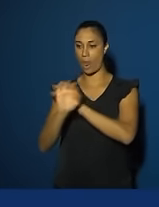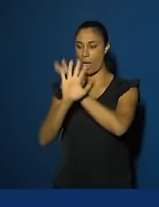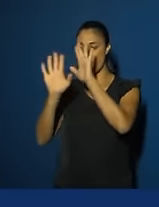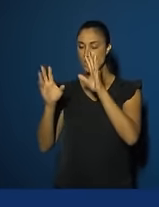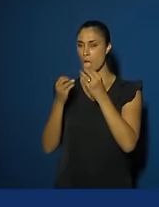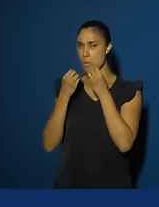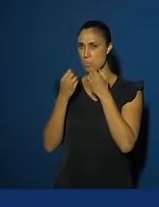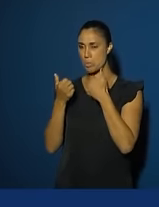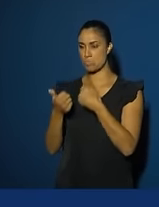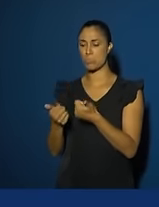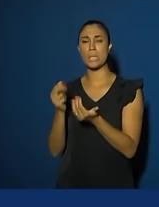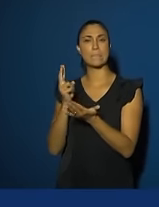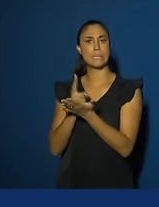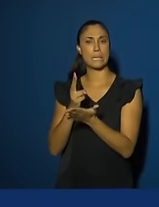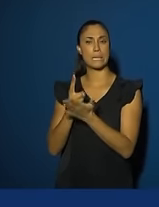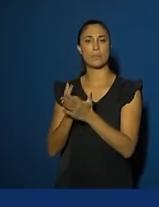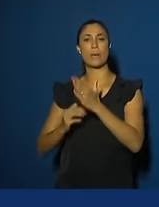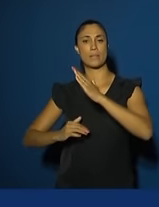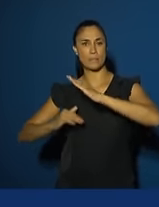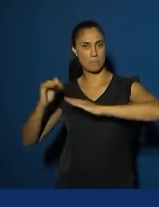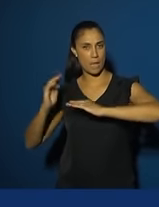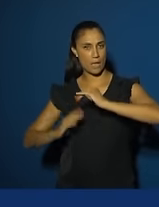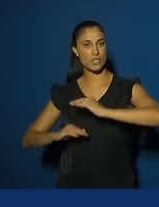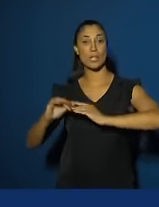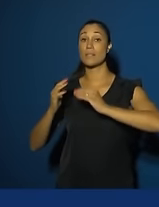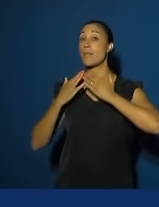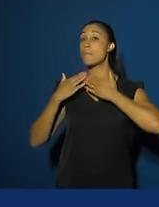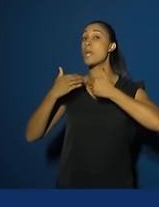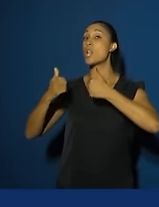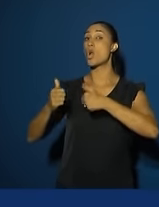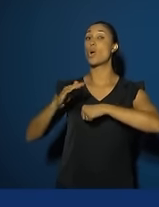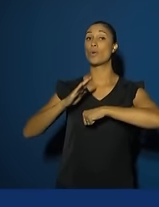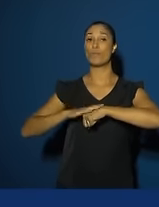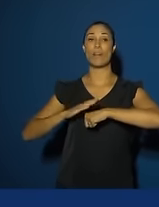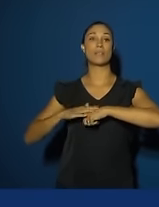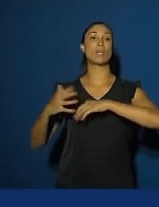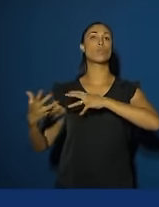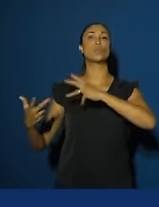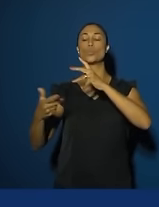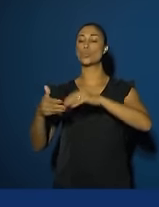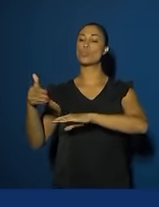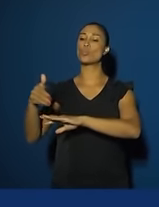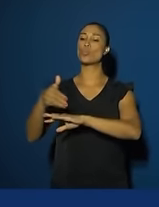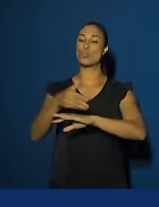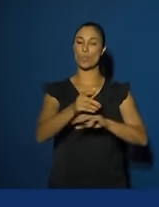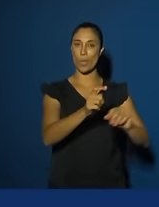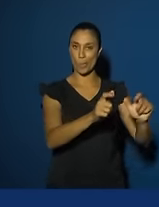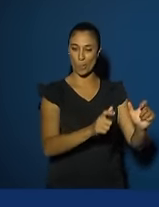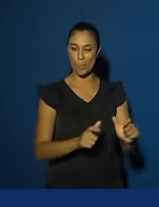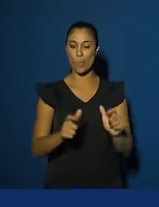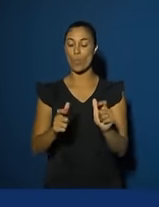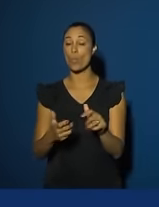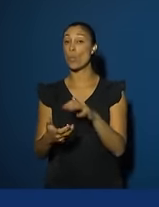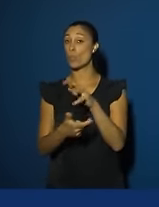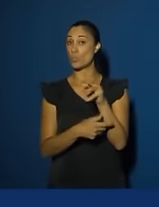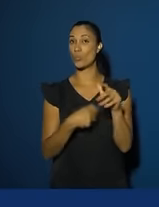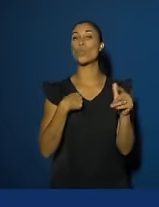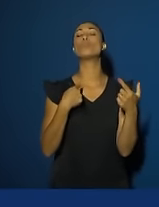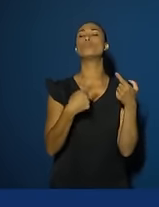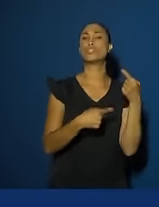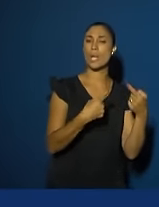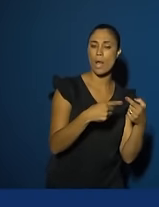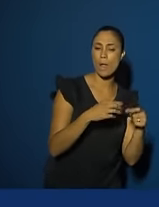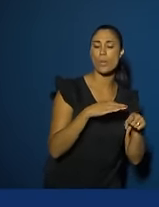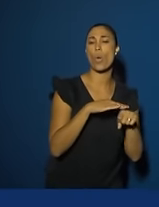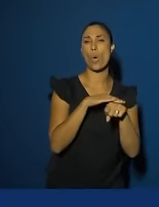senso seguindo as práticas que melhor funcionam em todos os lugares do mundo com diálogo diálogo com a